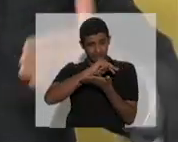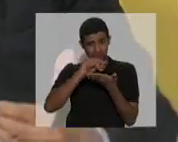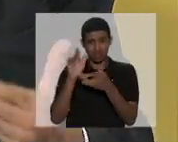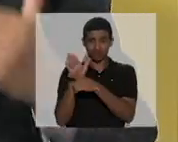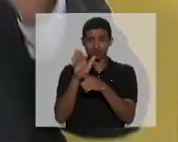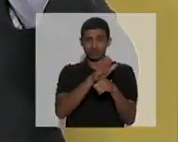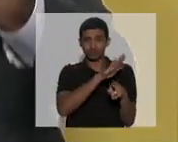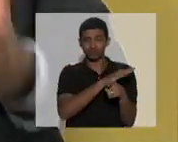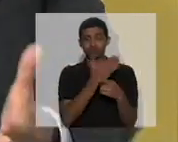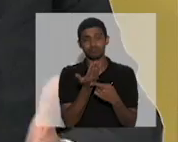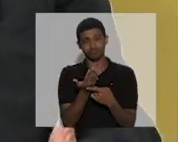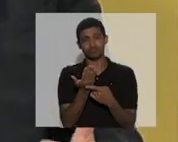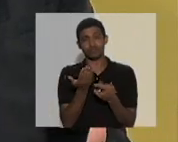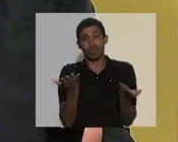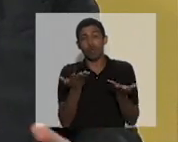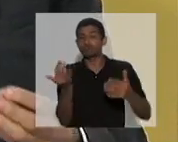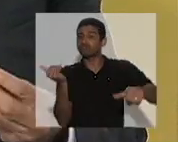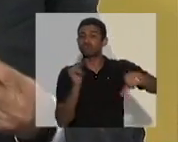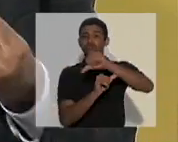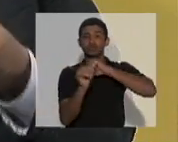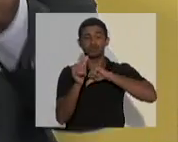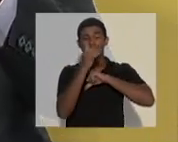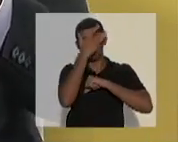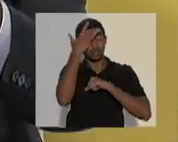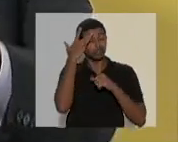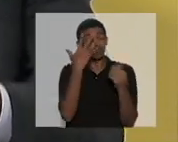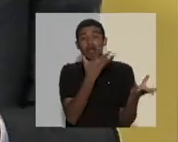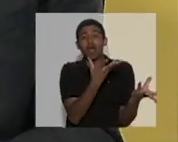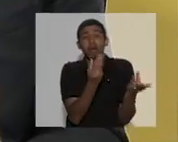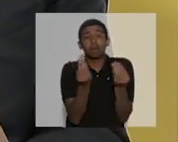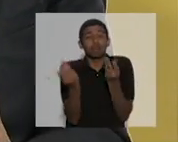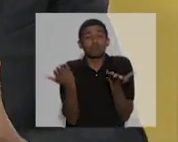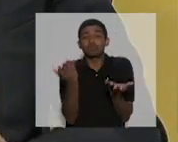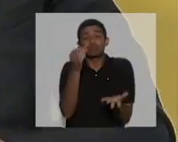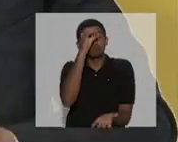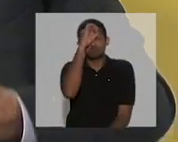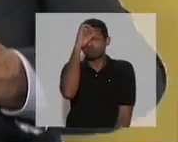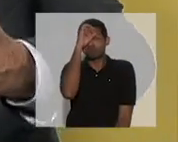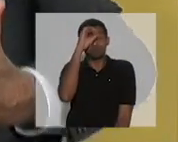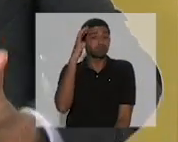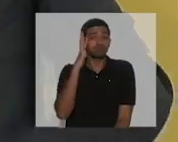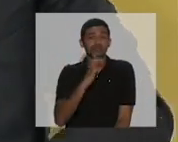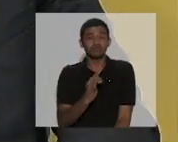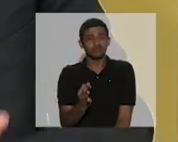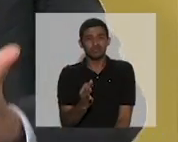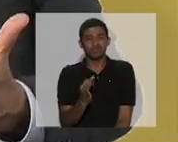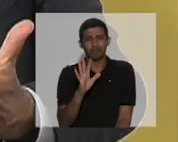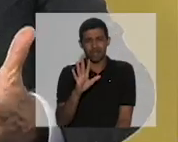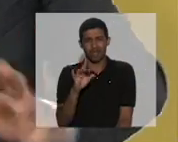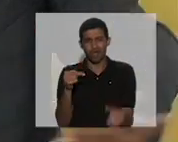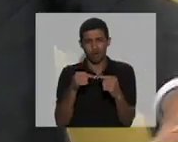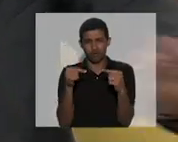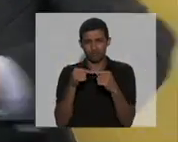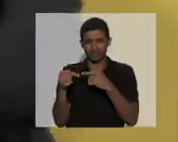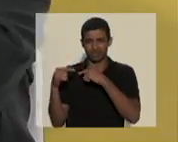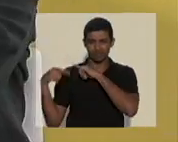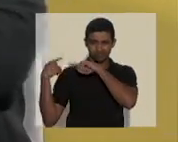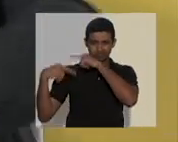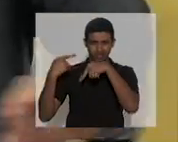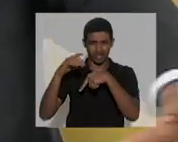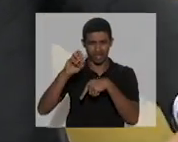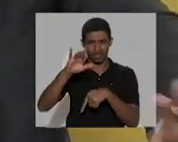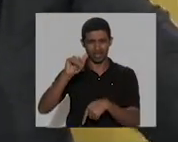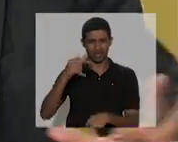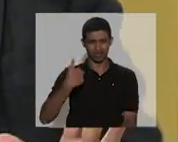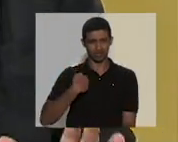As pessoas é que são degeneradas. Não o processo que vem da Era Vargas. Mas, de qualquer